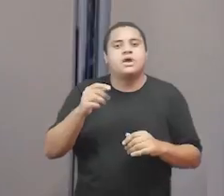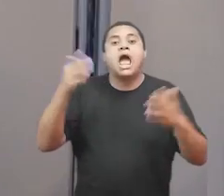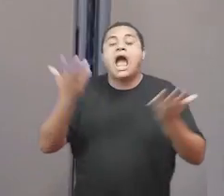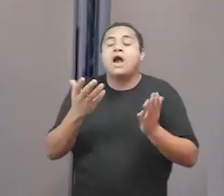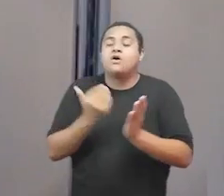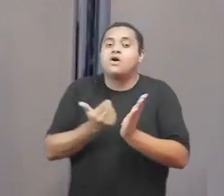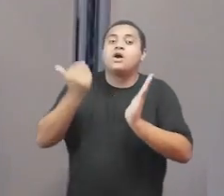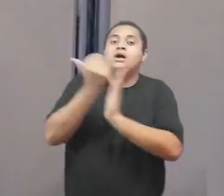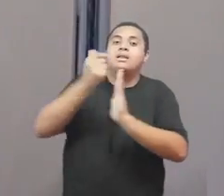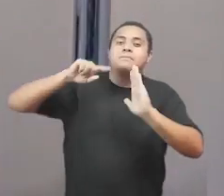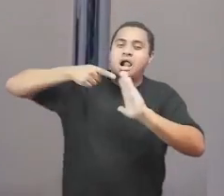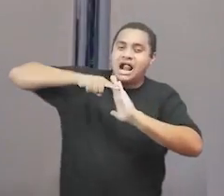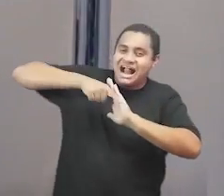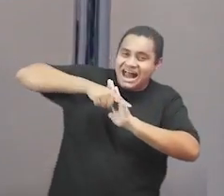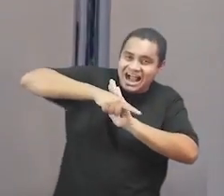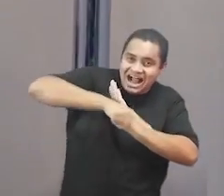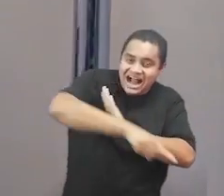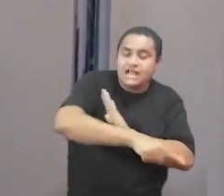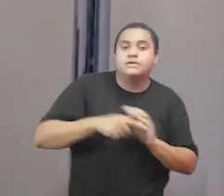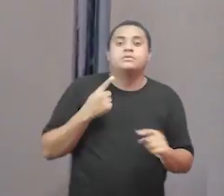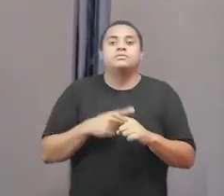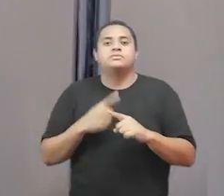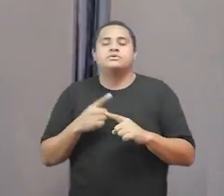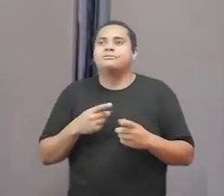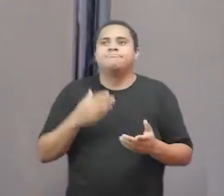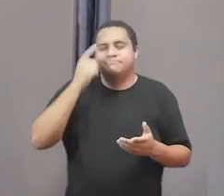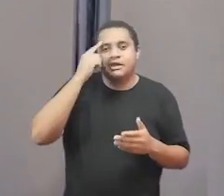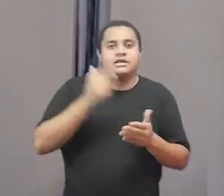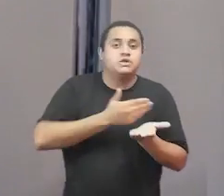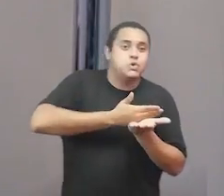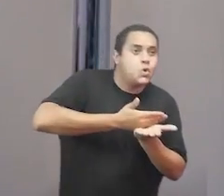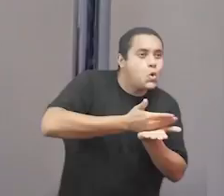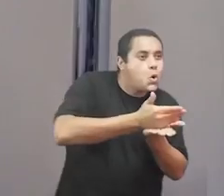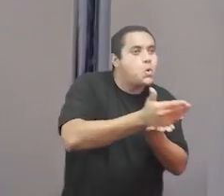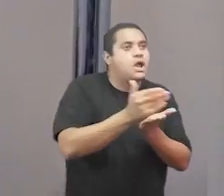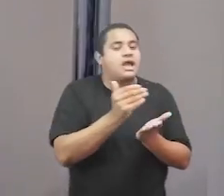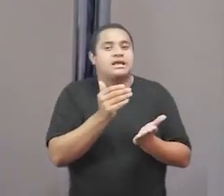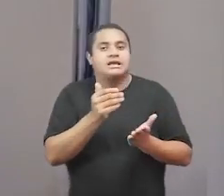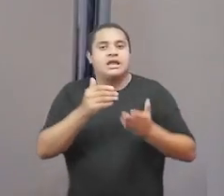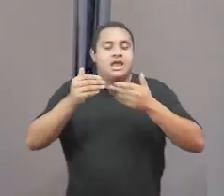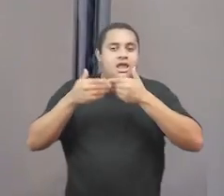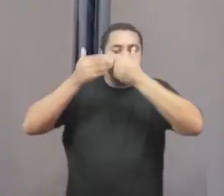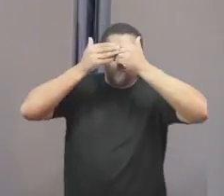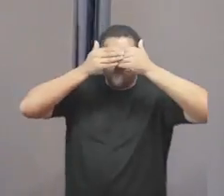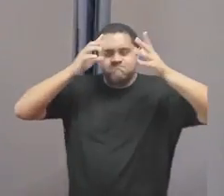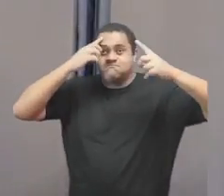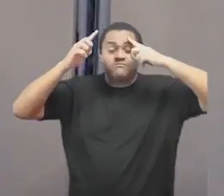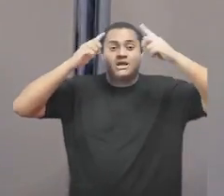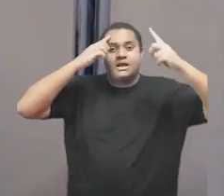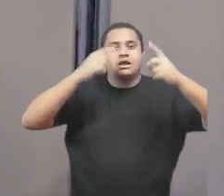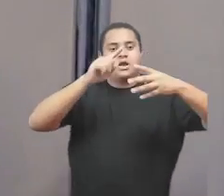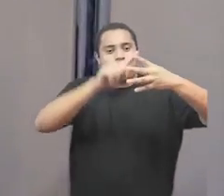vou aprofundar muito neles, porque não dá pra gente começar a fazer o desbloqueio